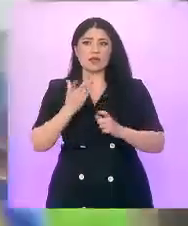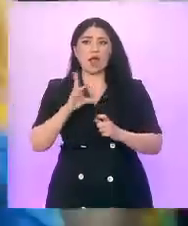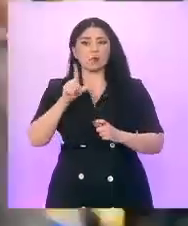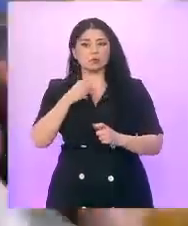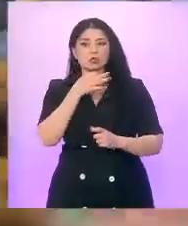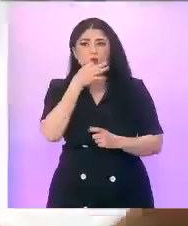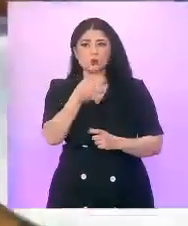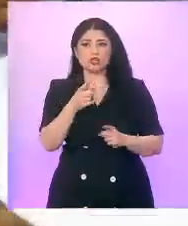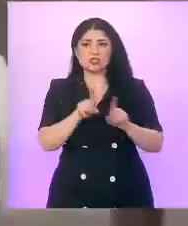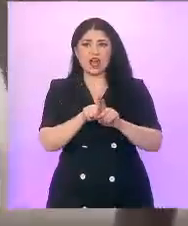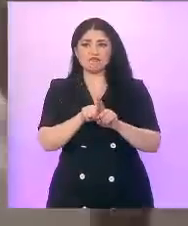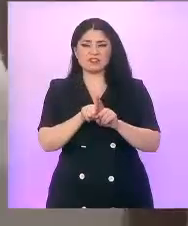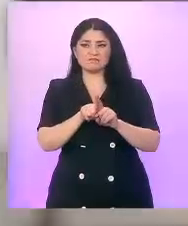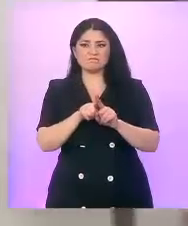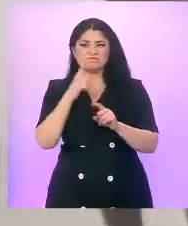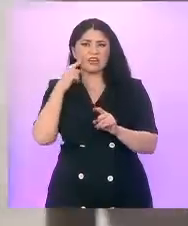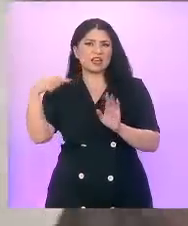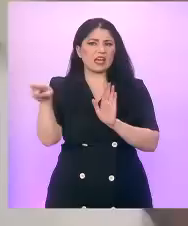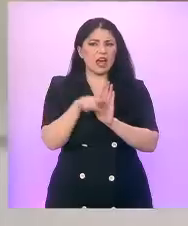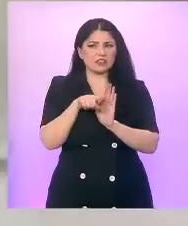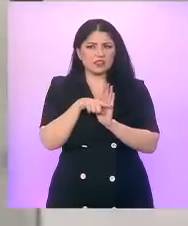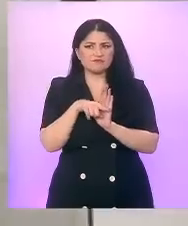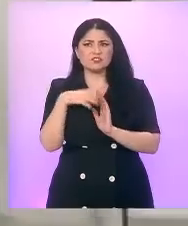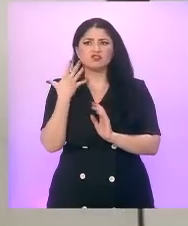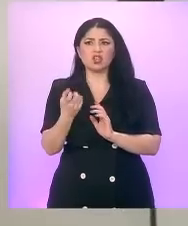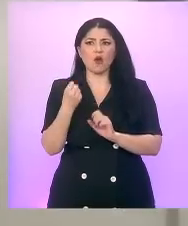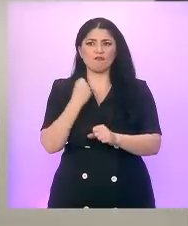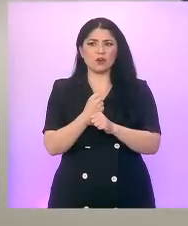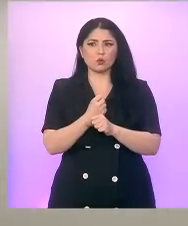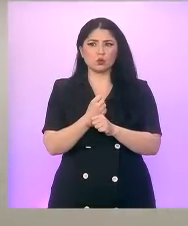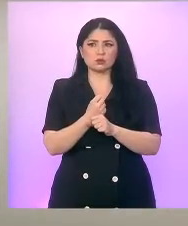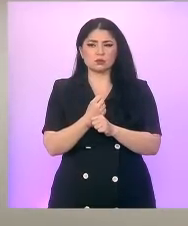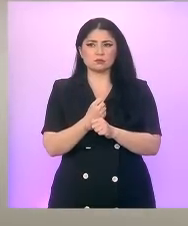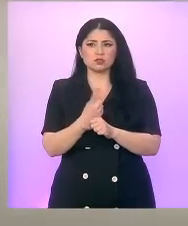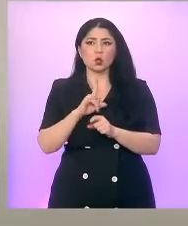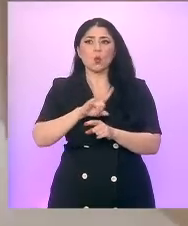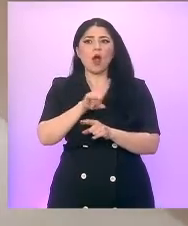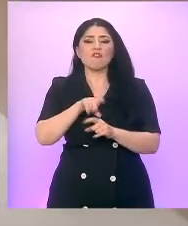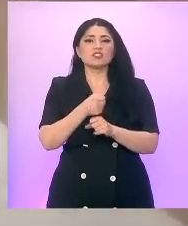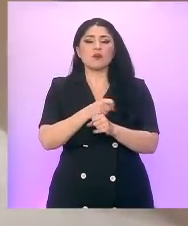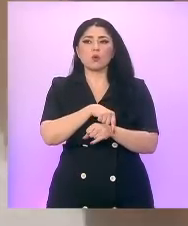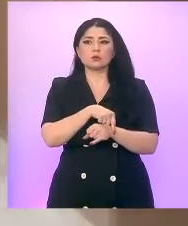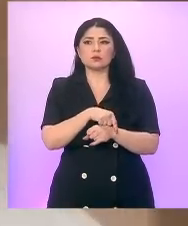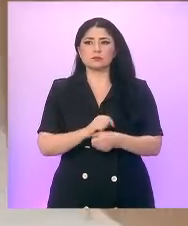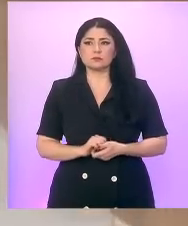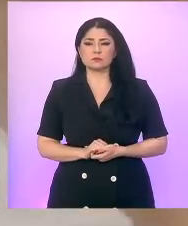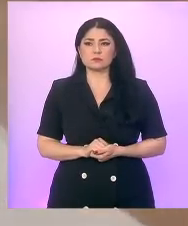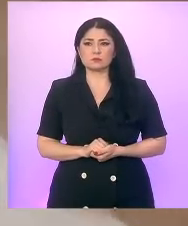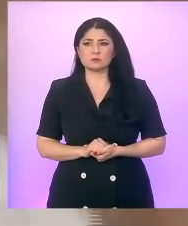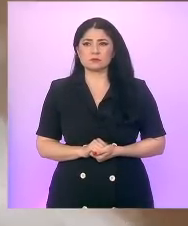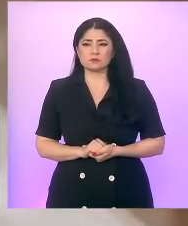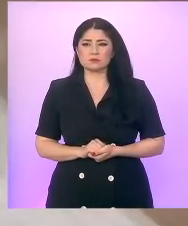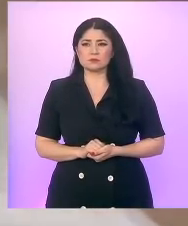poderia chamar de nazistas fanáticos, de stalinistas fanáticos, ou melhor, de stalinistas não, de